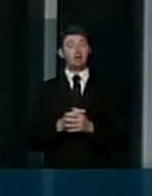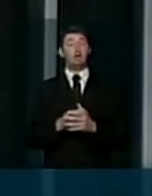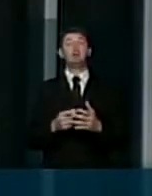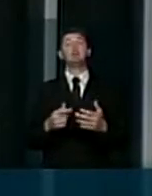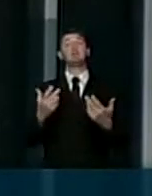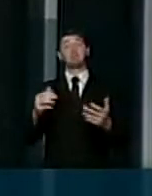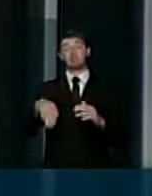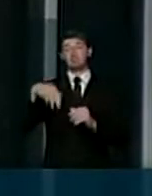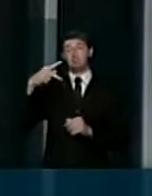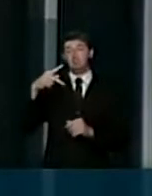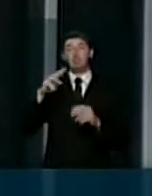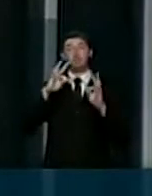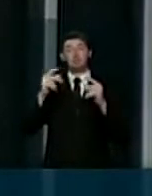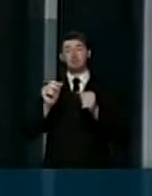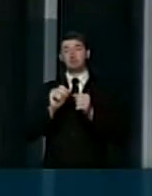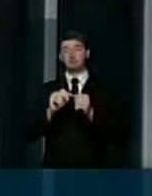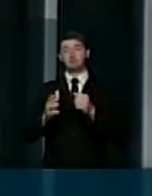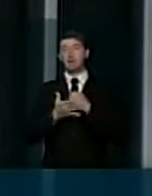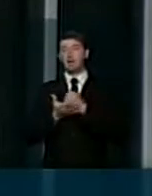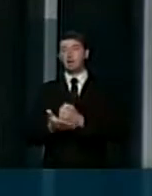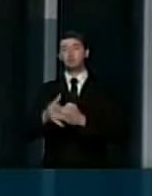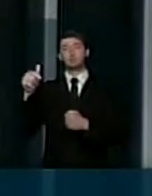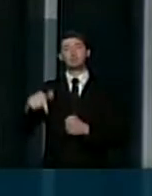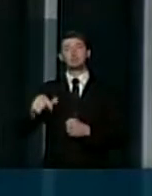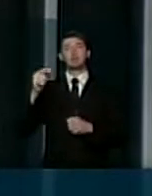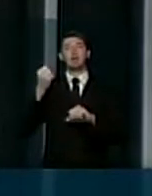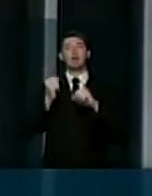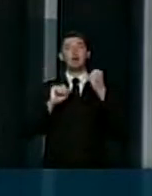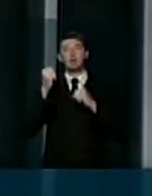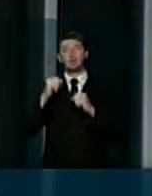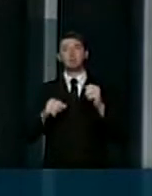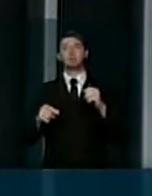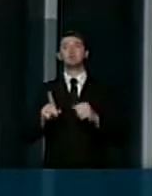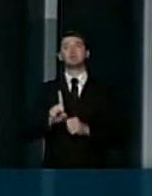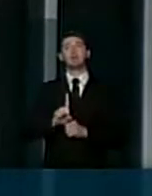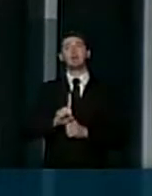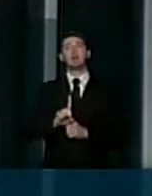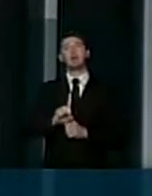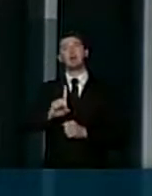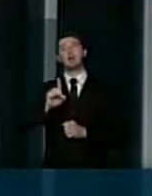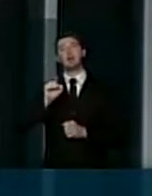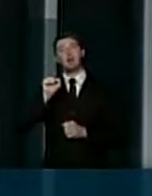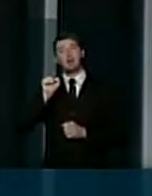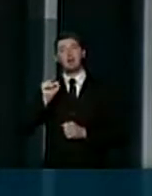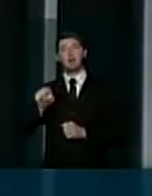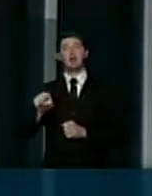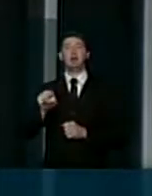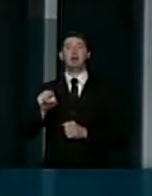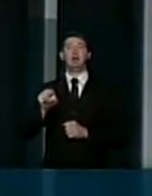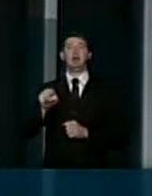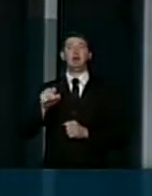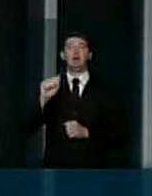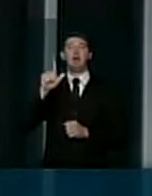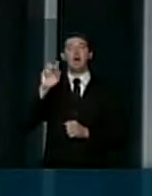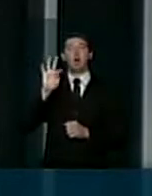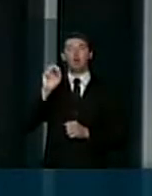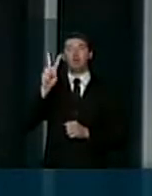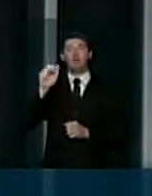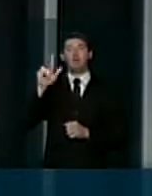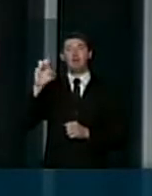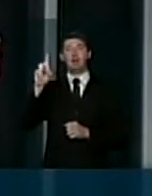efusivamente essas medidas que vêm ajudar as indústrias lá do nosso Alto Vale do Rio